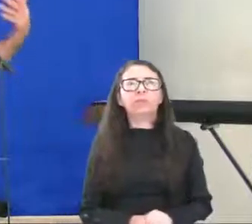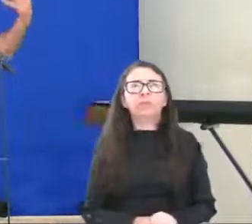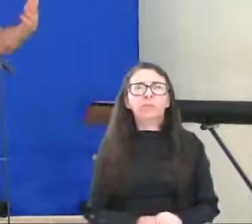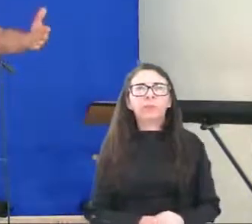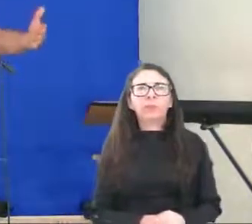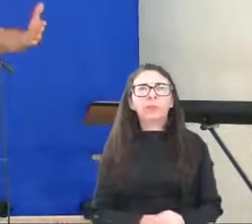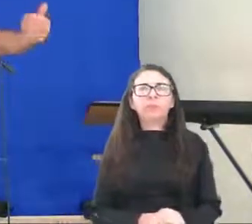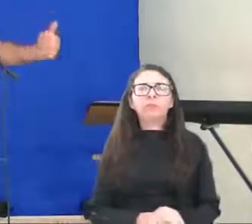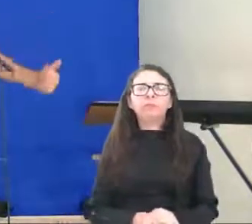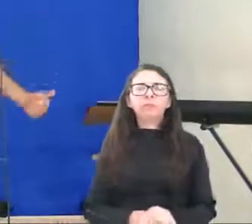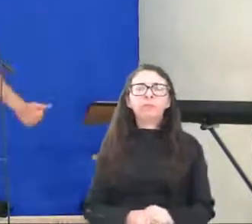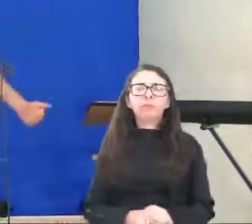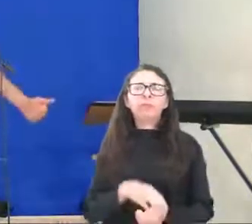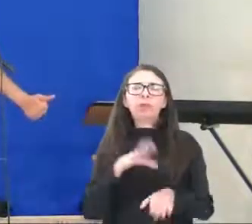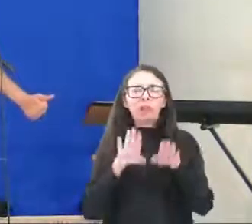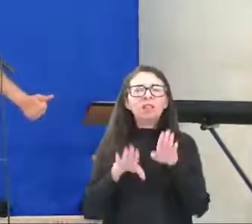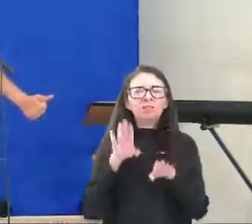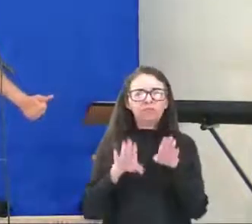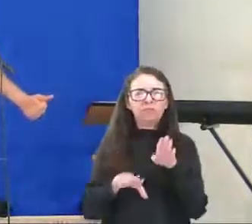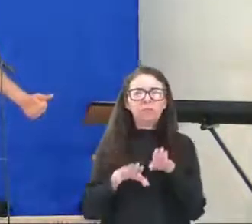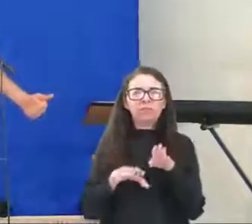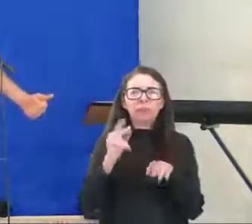deve falar.